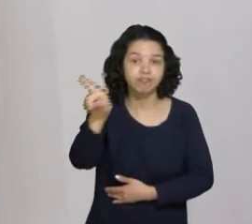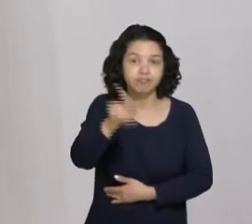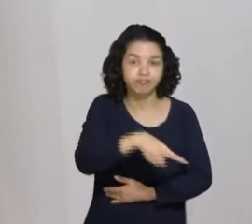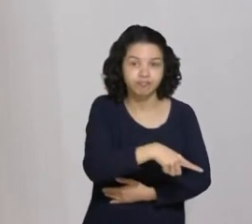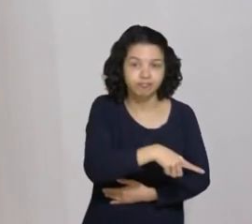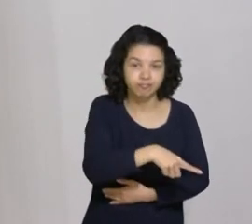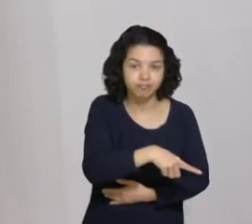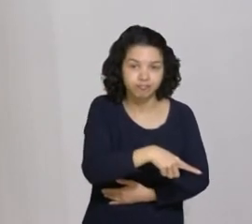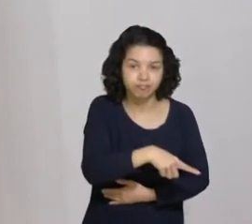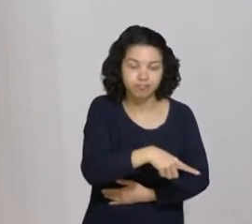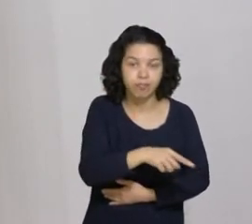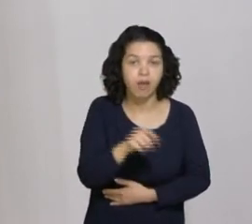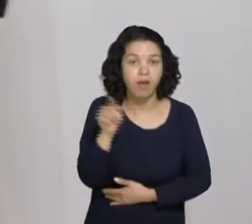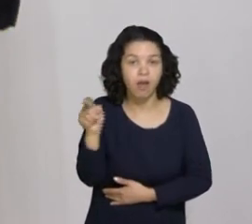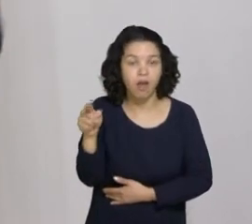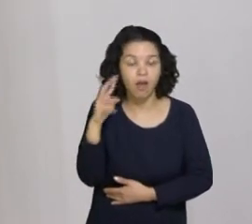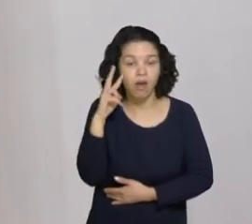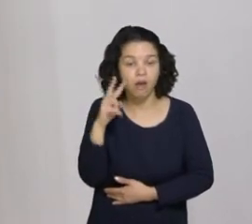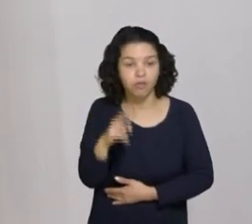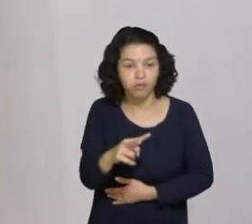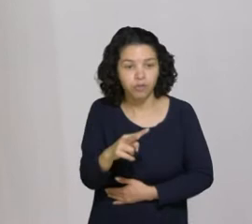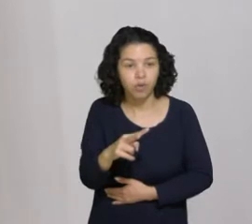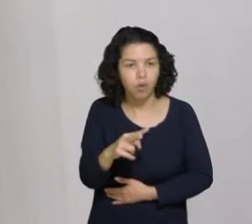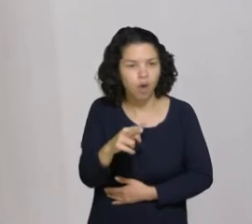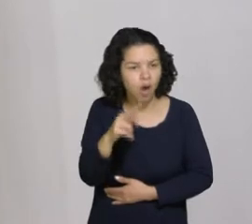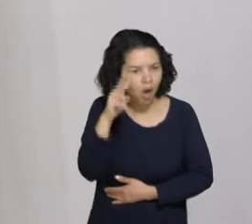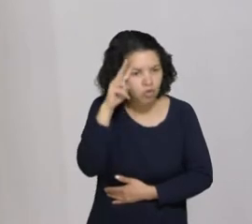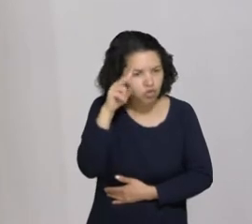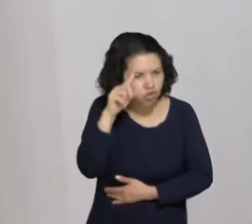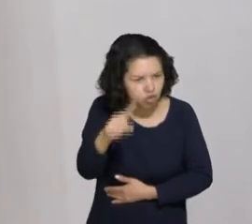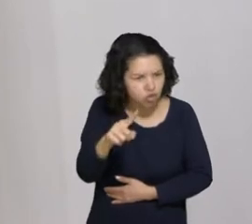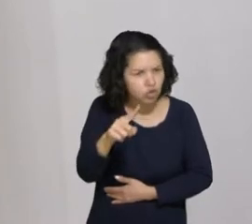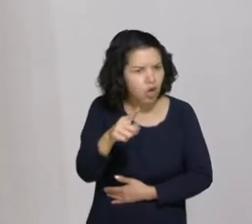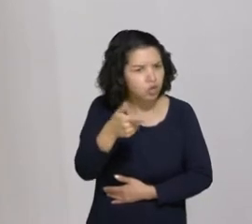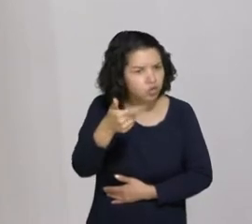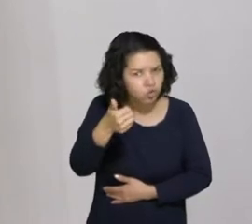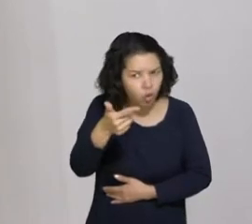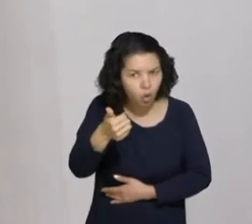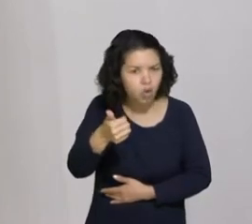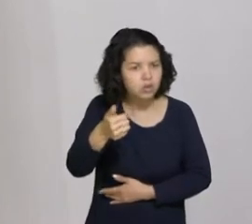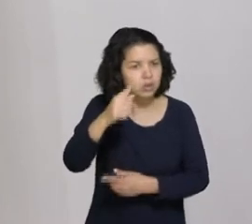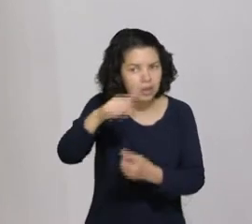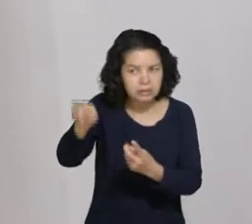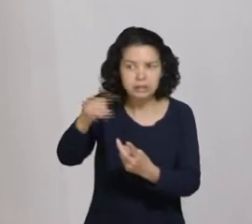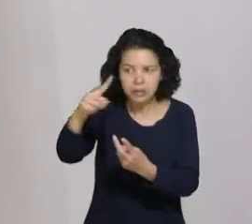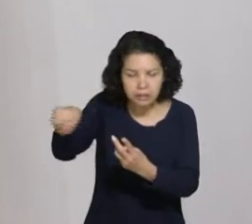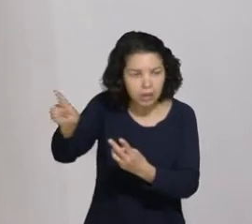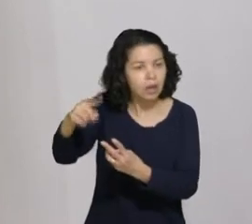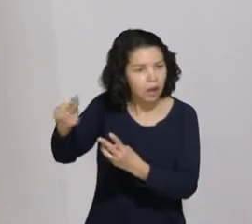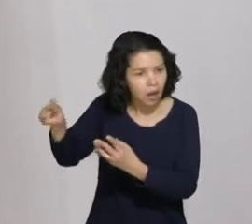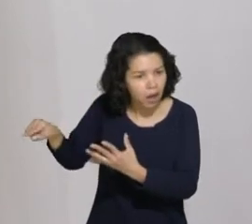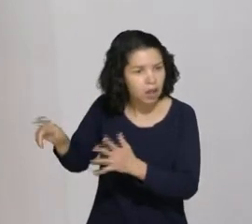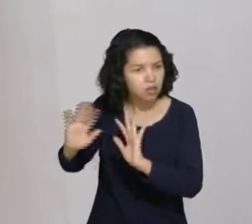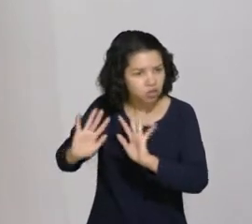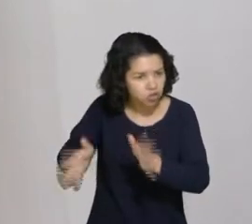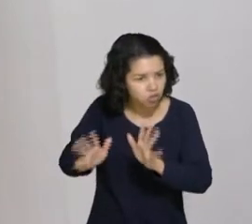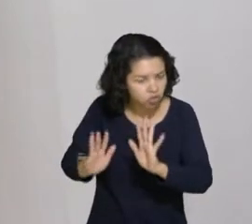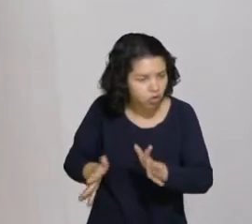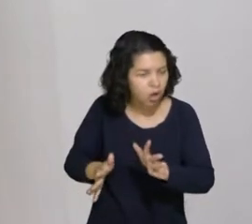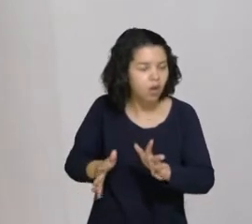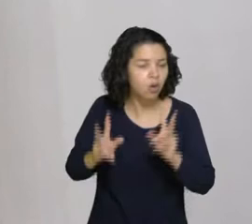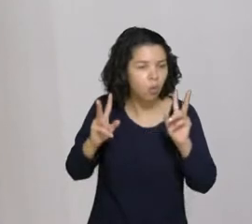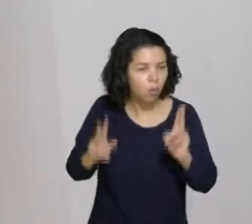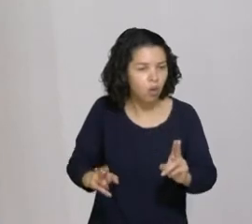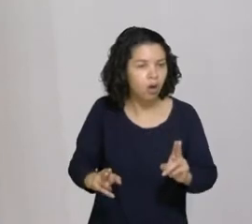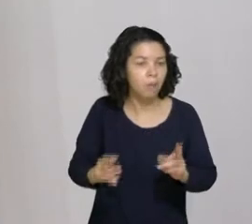e ela olhou envio que naquele mesmo dia viu mais 12 e cirurgias que foram canceladas pela